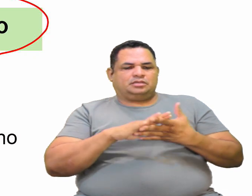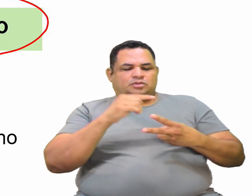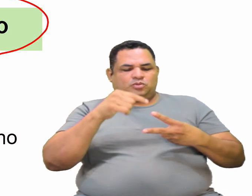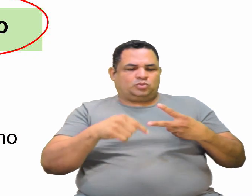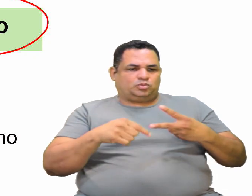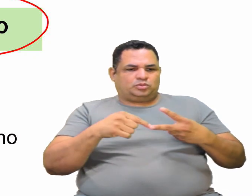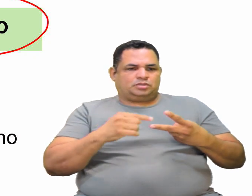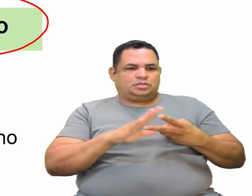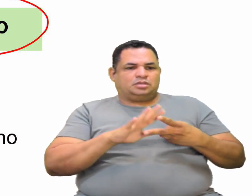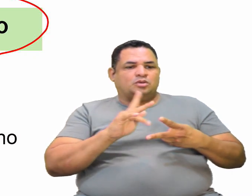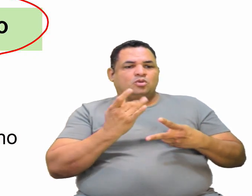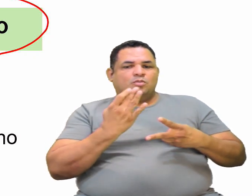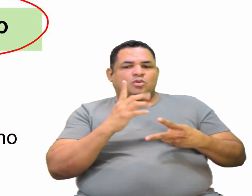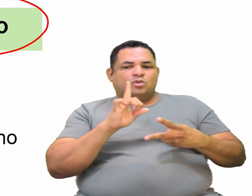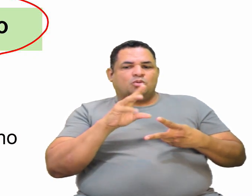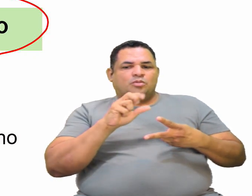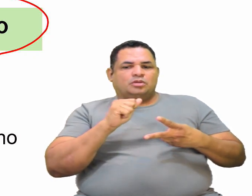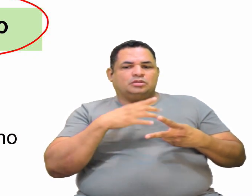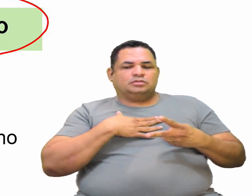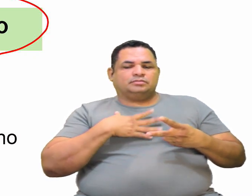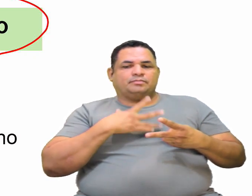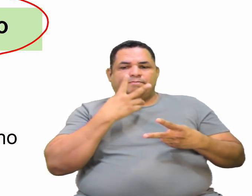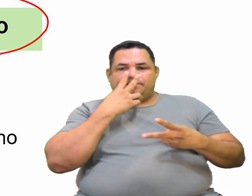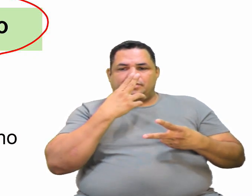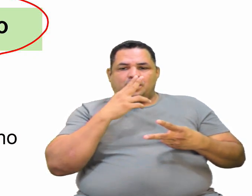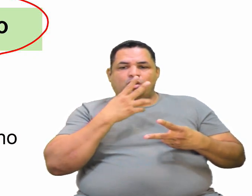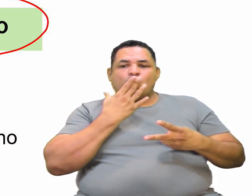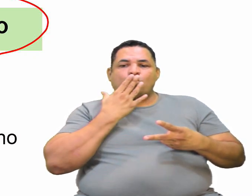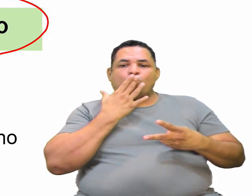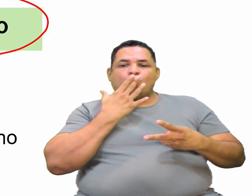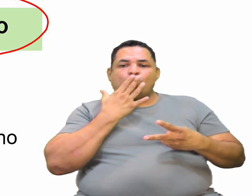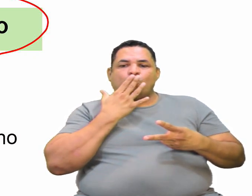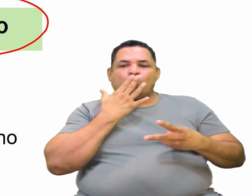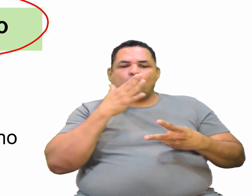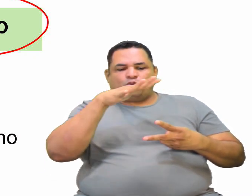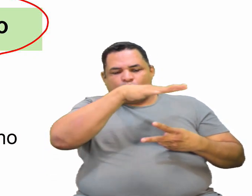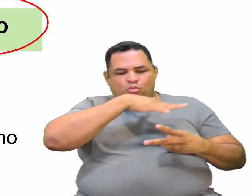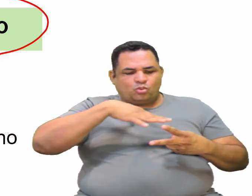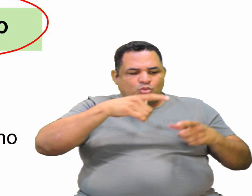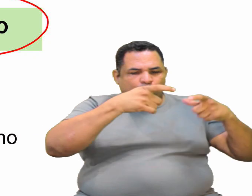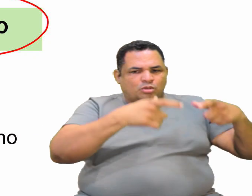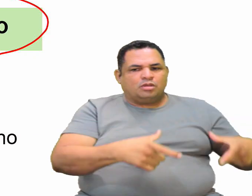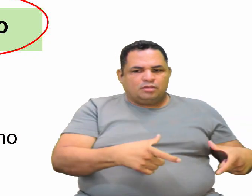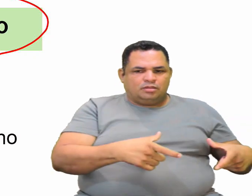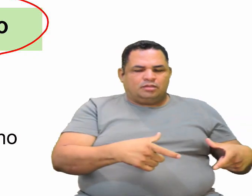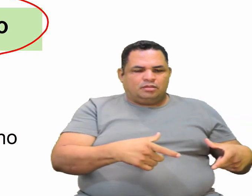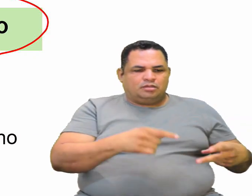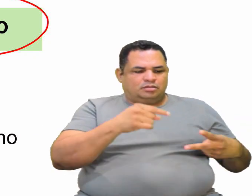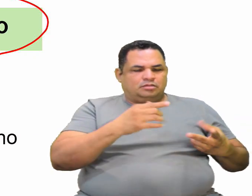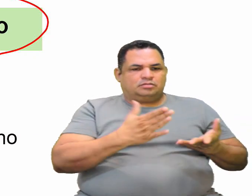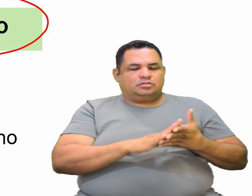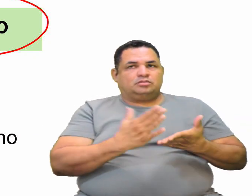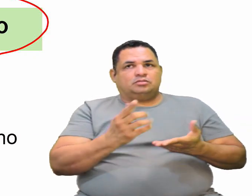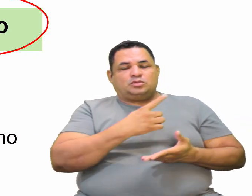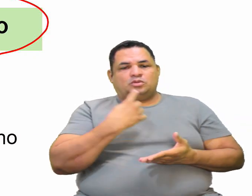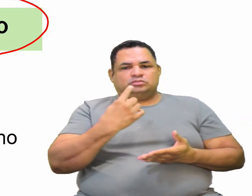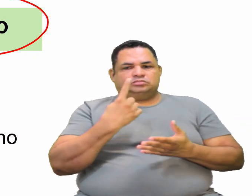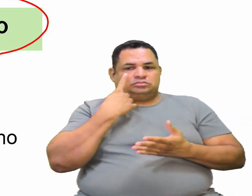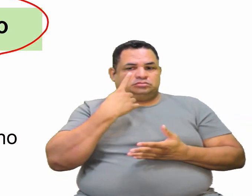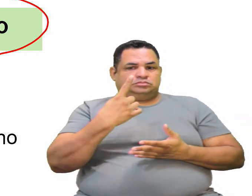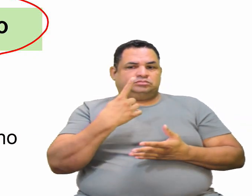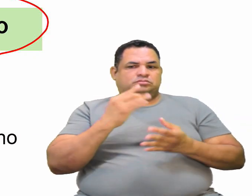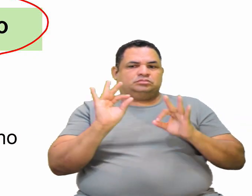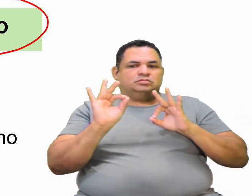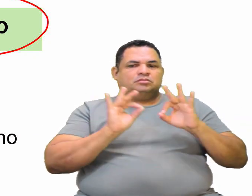homotipia. Homocromia, esses indivíduos vão se assemelhar à coloração do meio onde eles estão inseridos, né? Como a gente viu ali